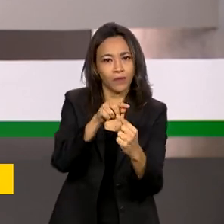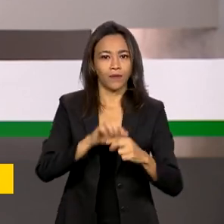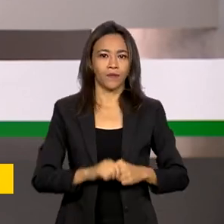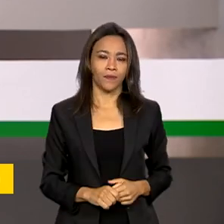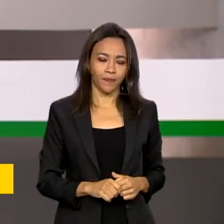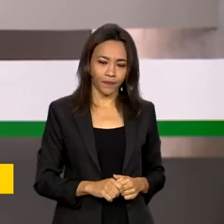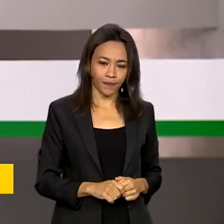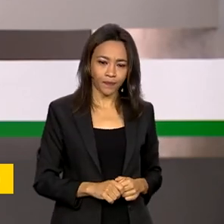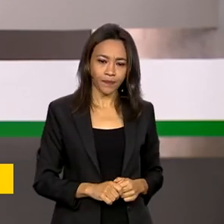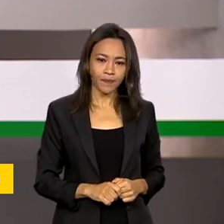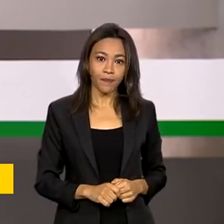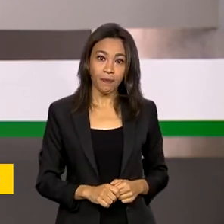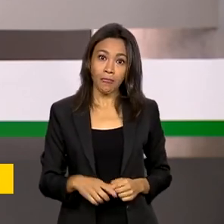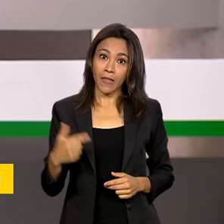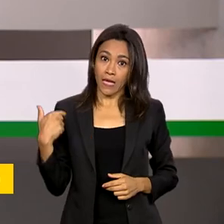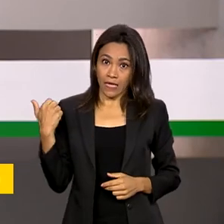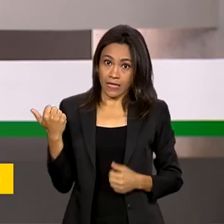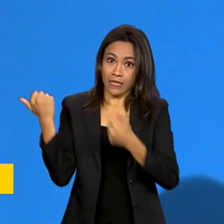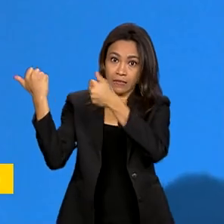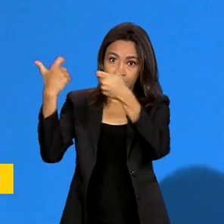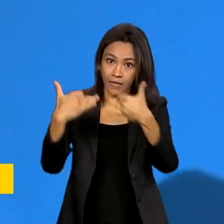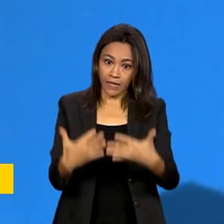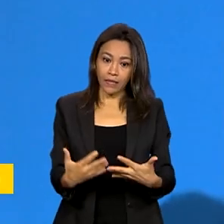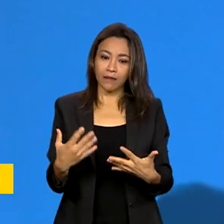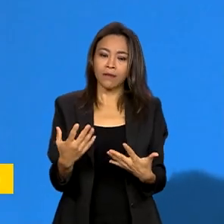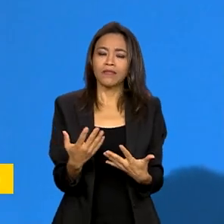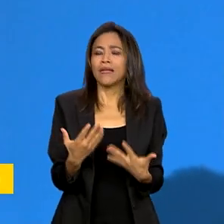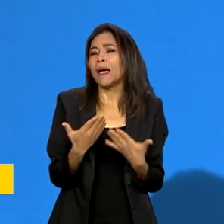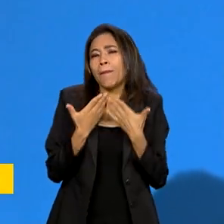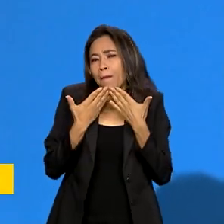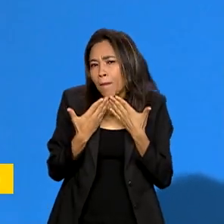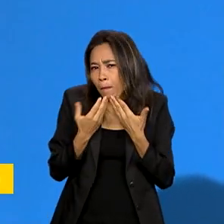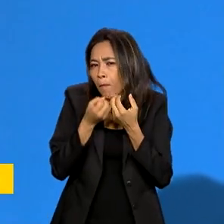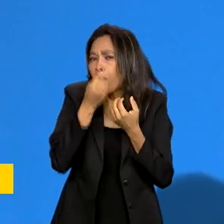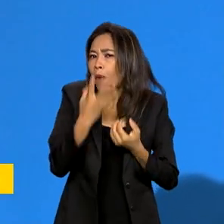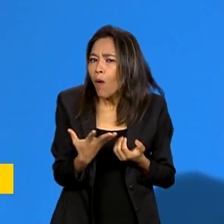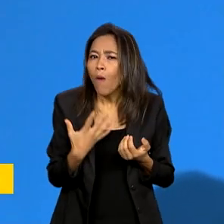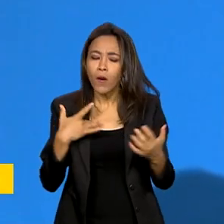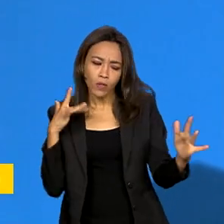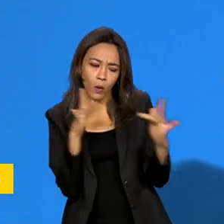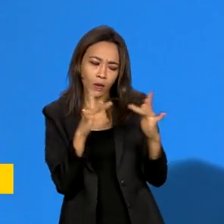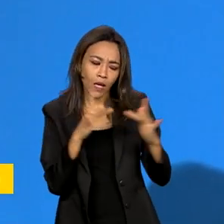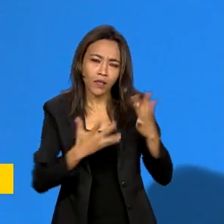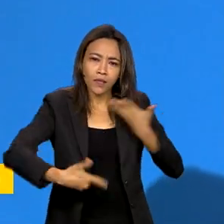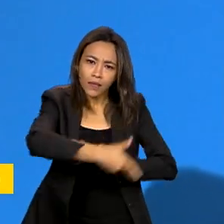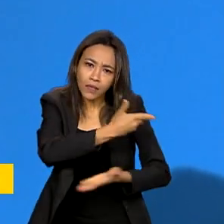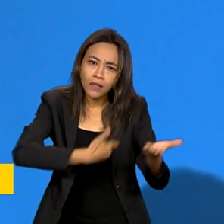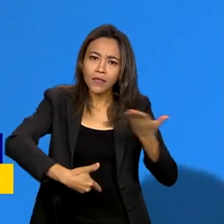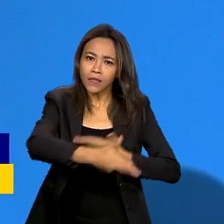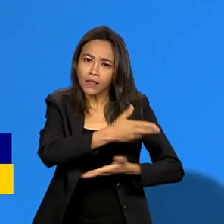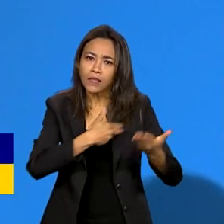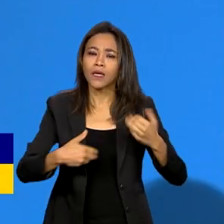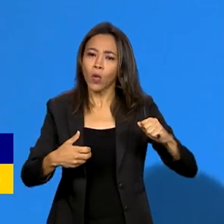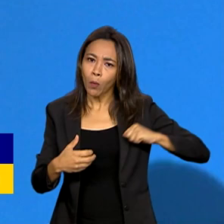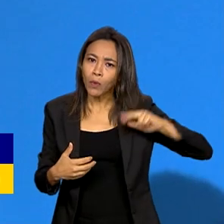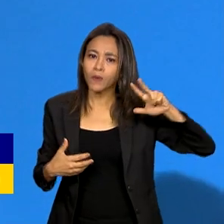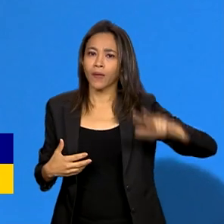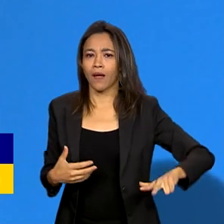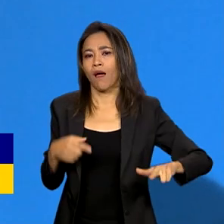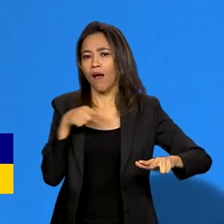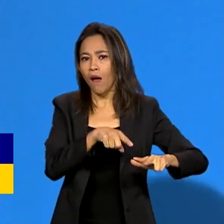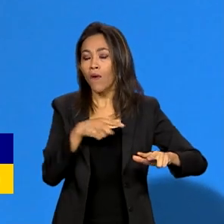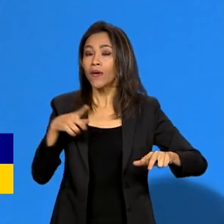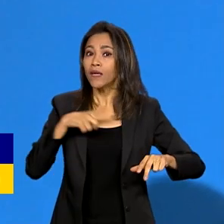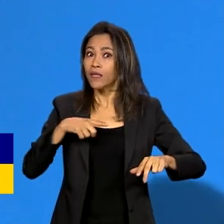Nada melhor do que a gente estabelecer uma relação com Portugal e daqui de Portugal se produzir os